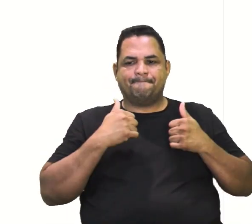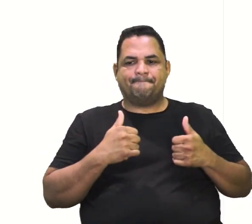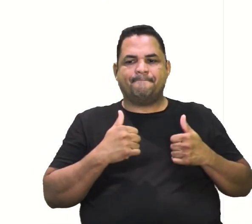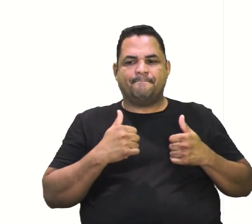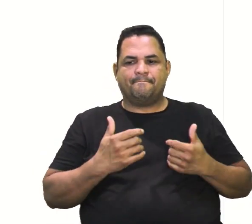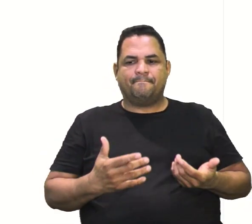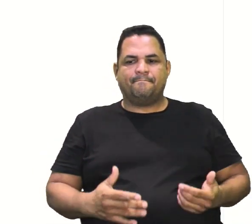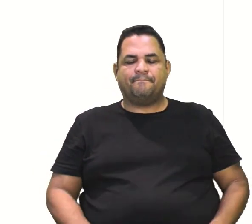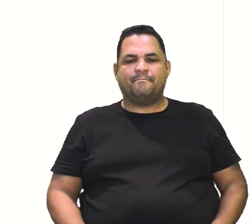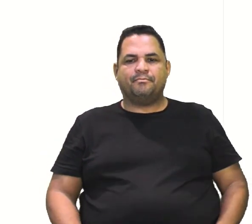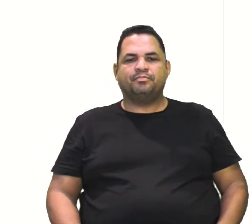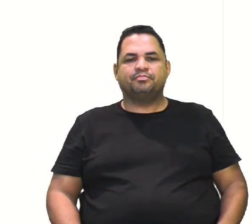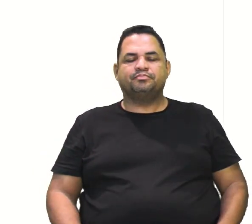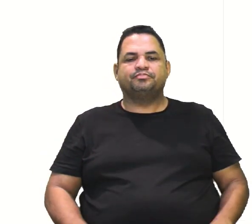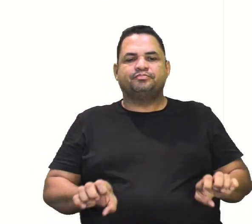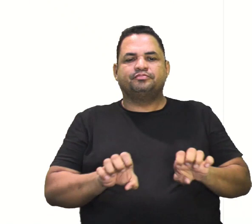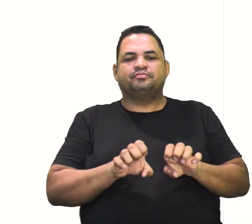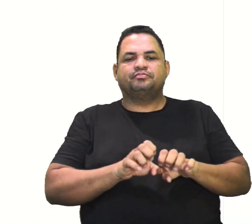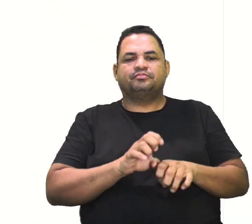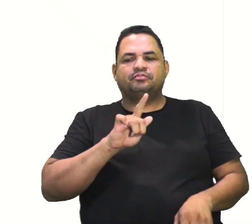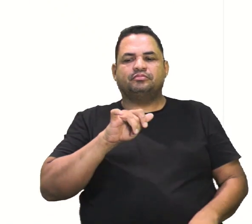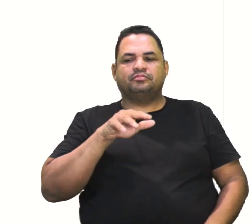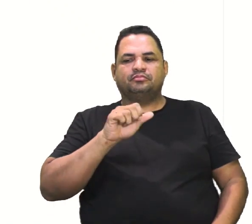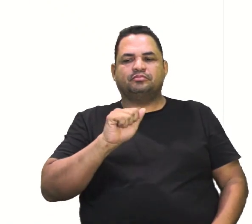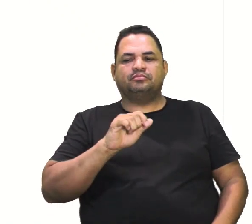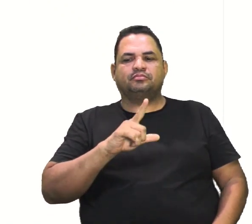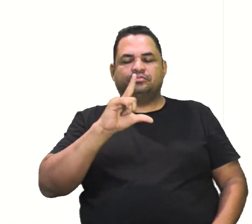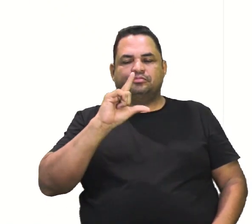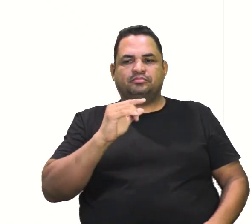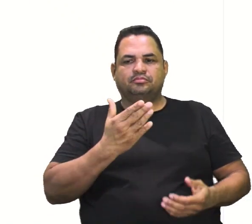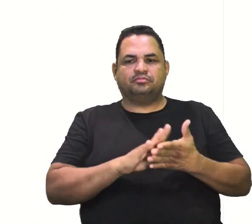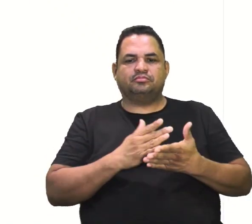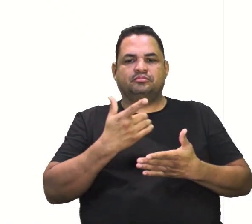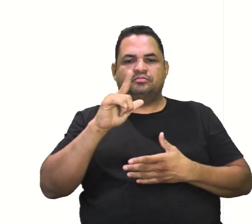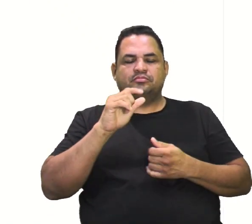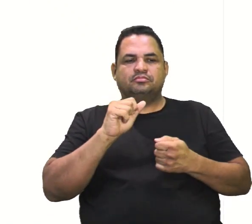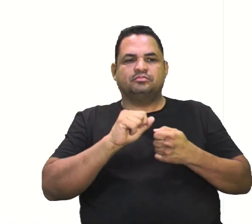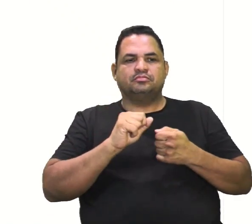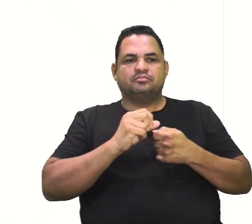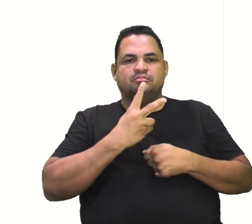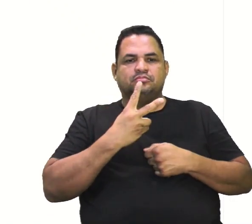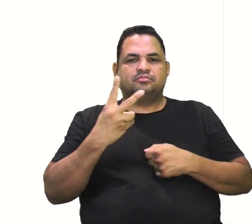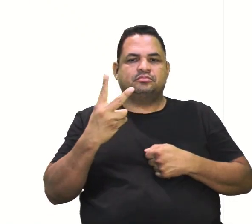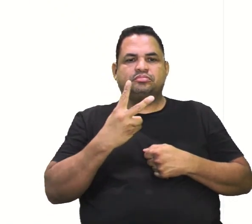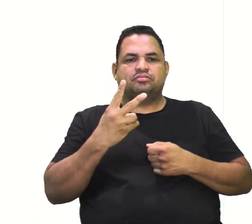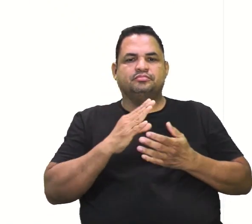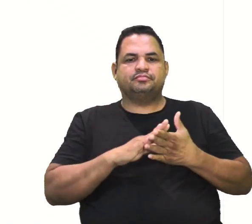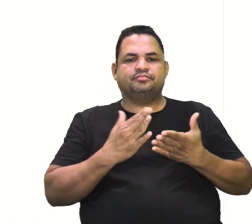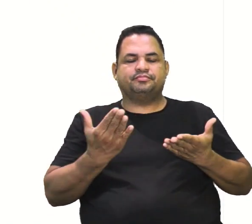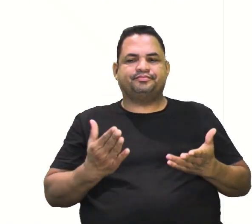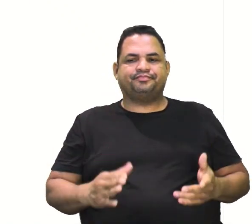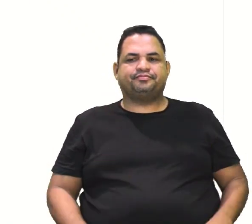Beleza? Beleza. Equação geral, equação reduzida, a gente consegue fazer as duas aí